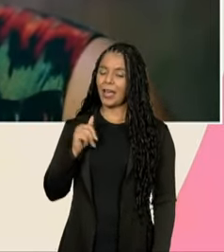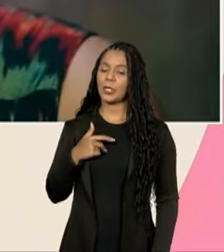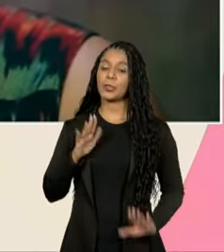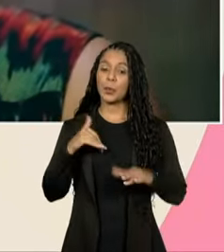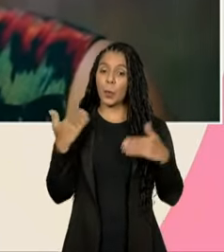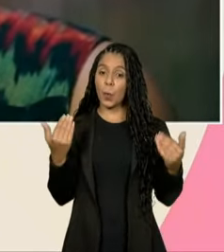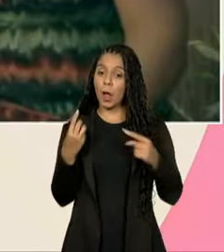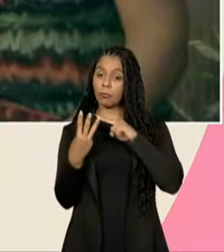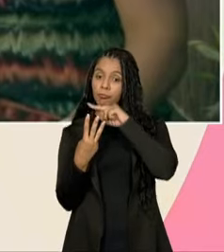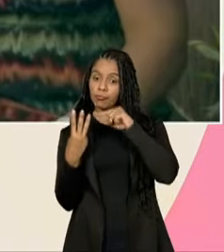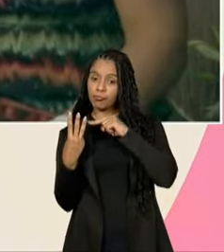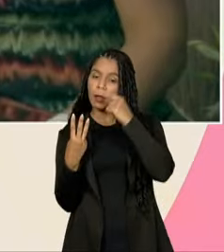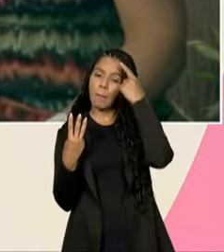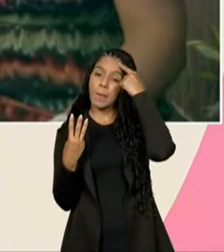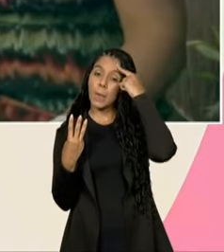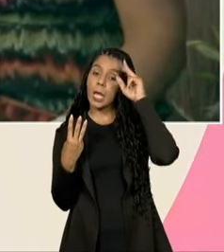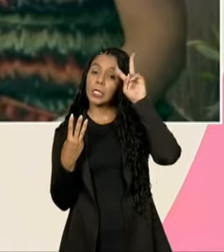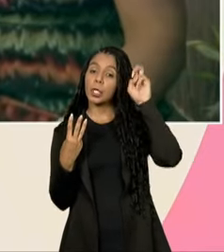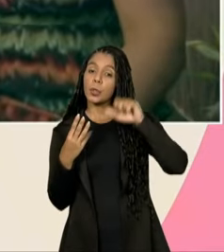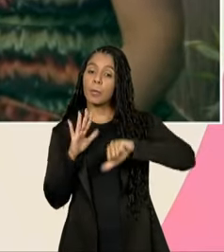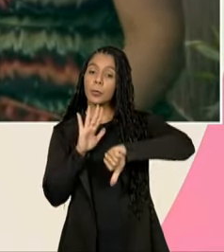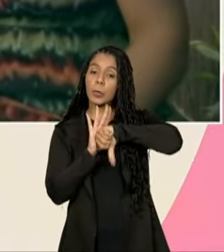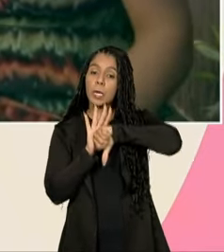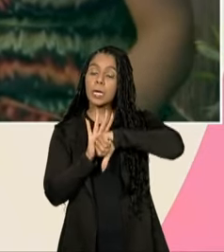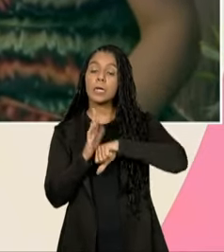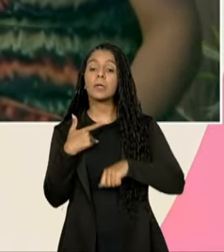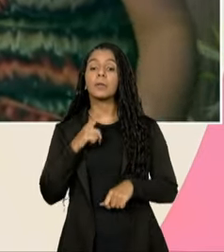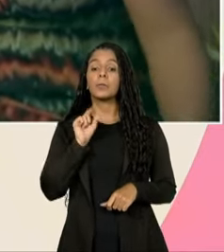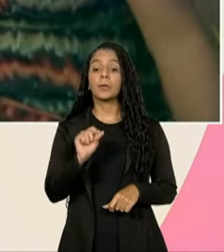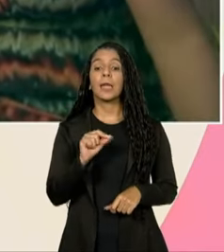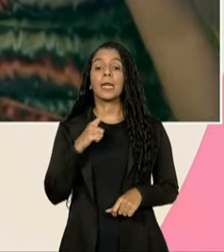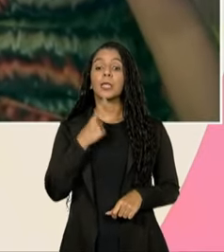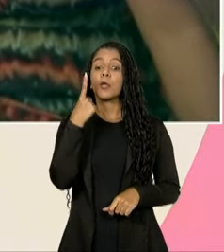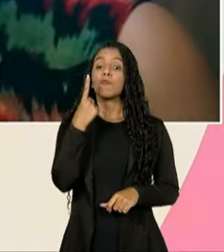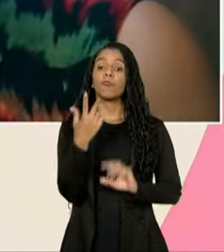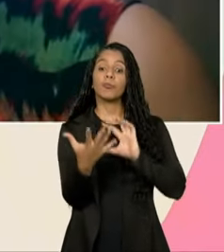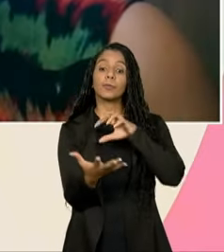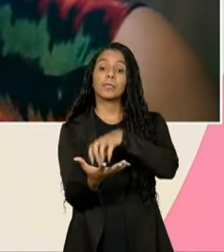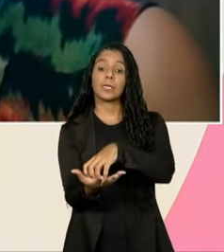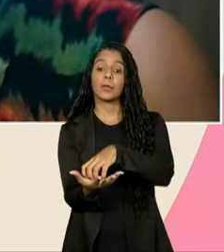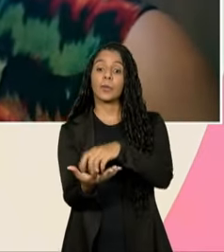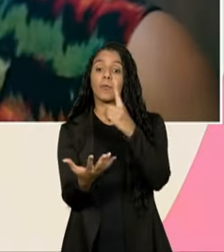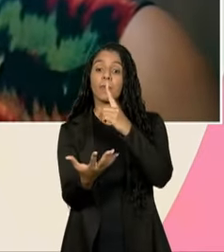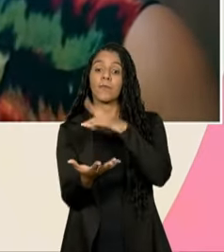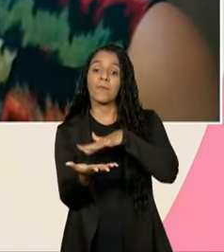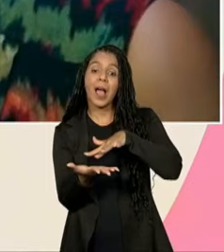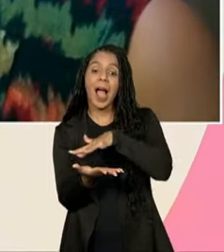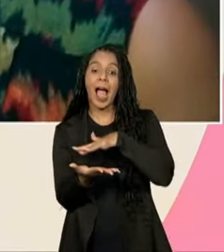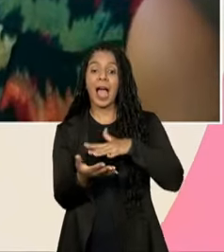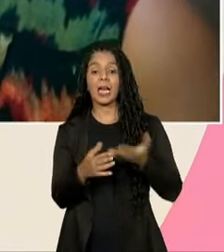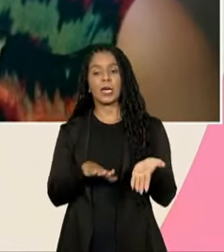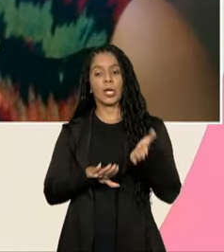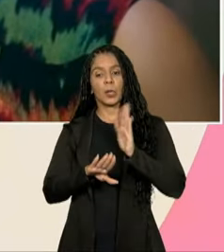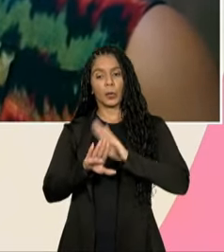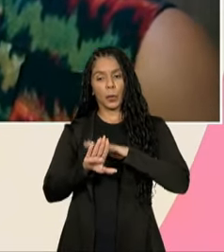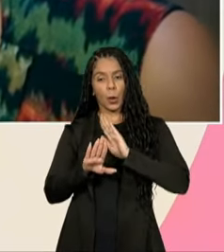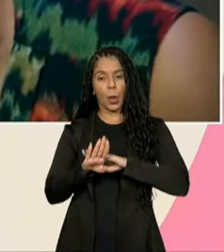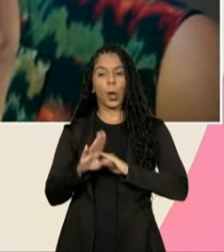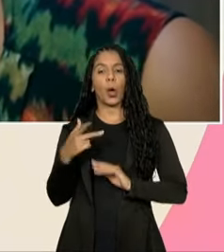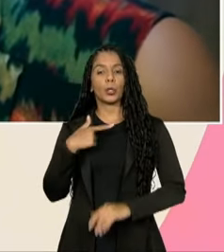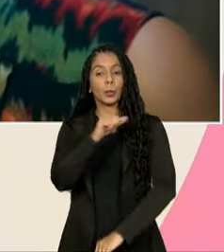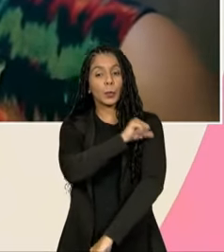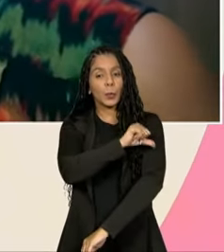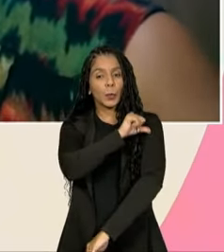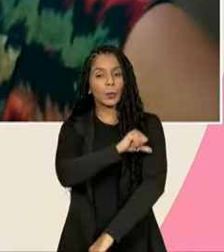esse crime, eles, na verdade, queriam atingir um setor, atingir um campo ideológico isso. fluminense, político,